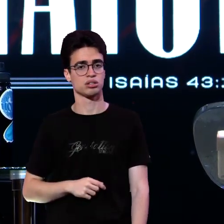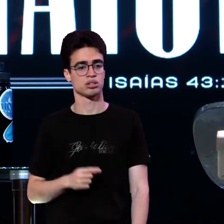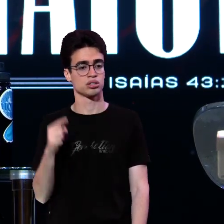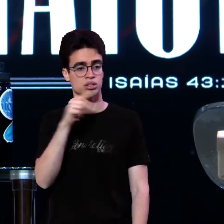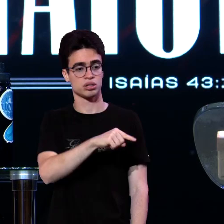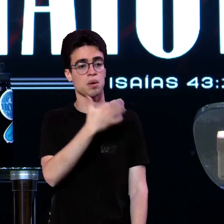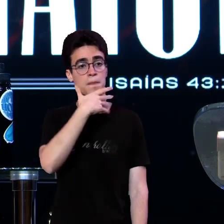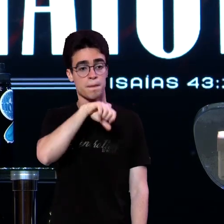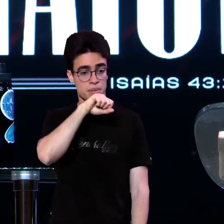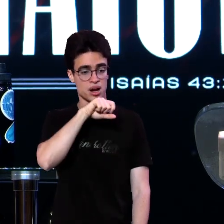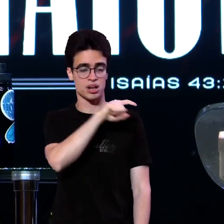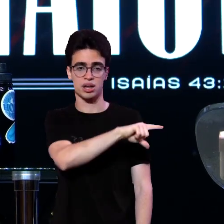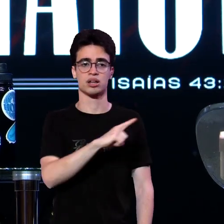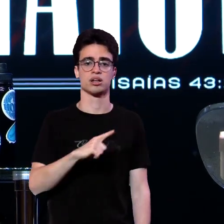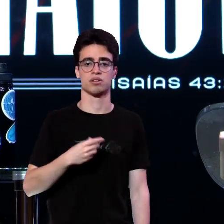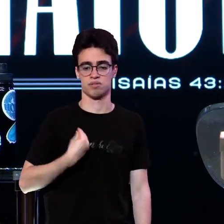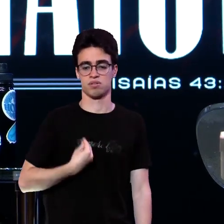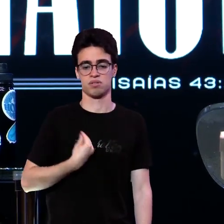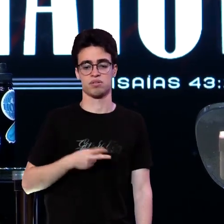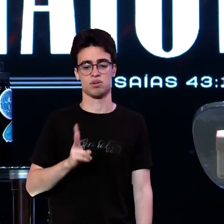dele ficou vivo.